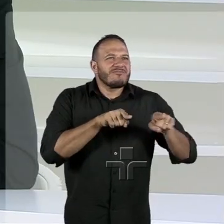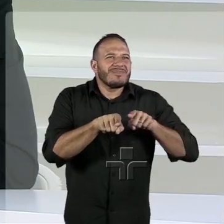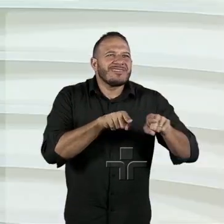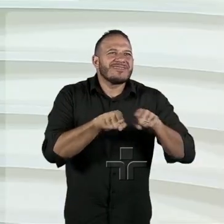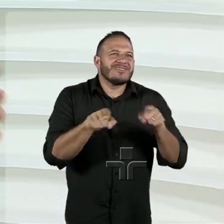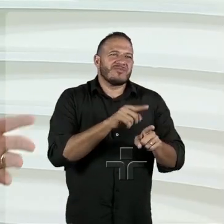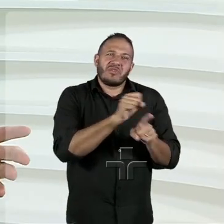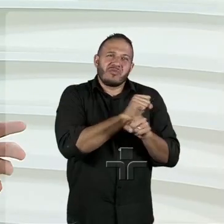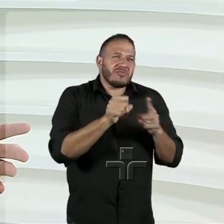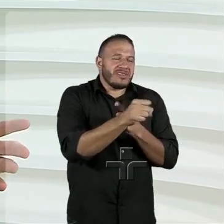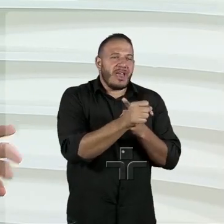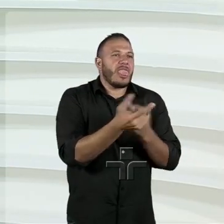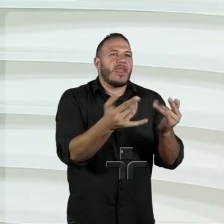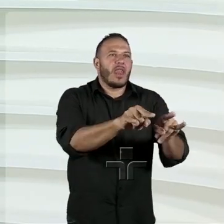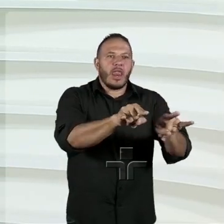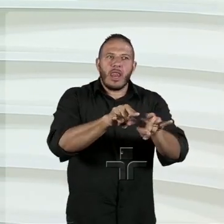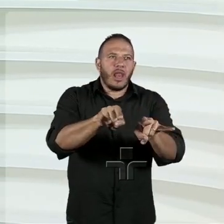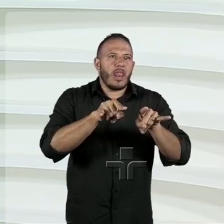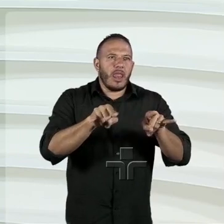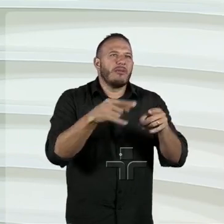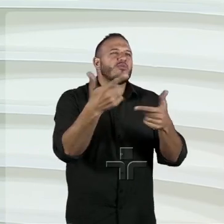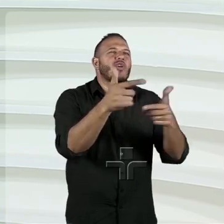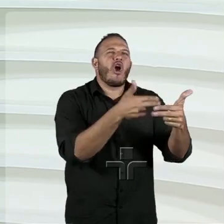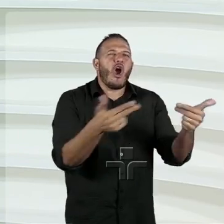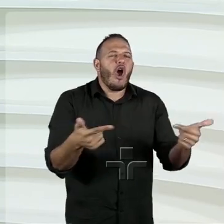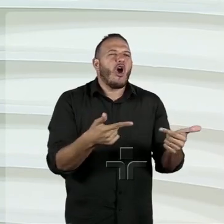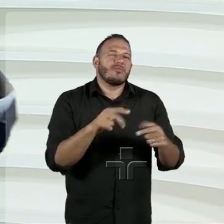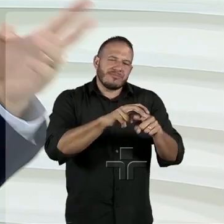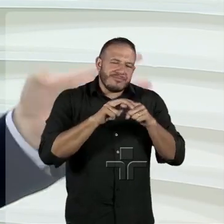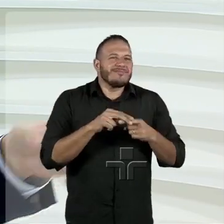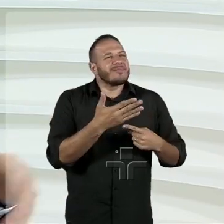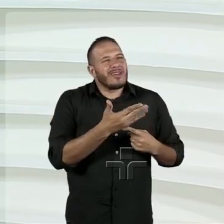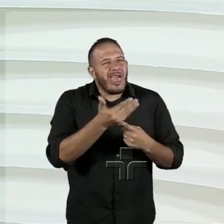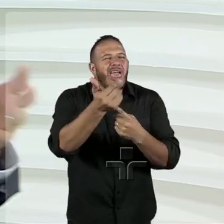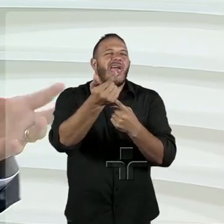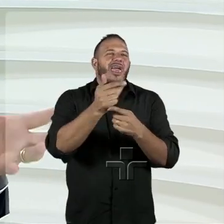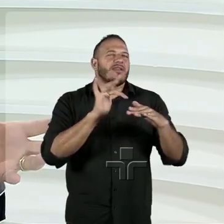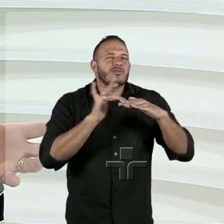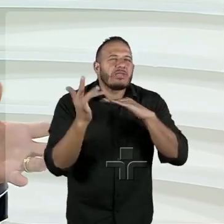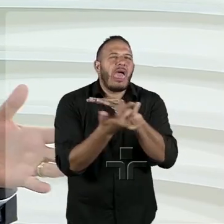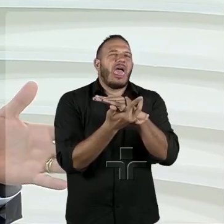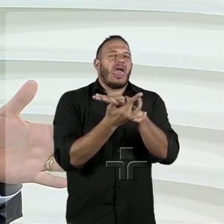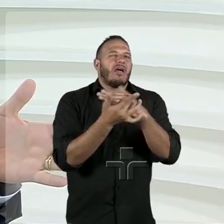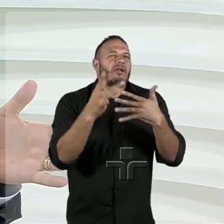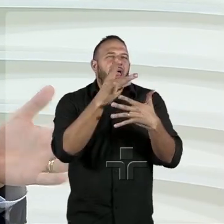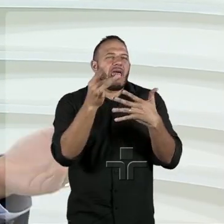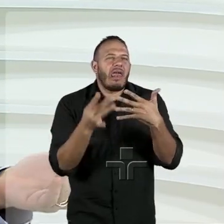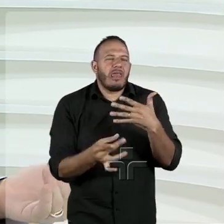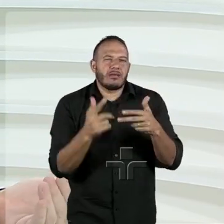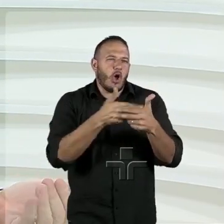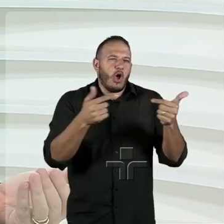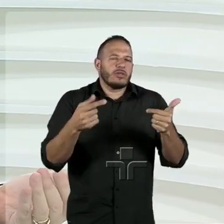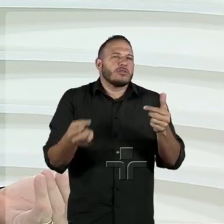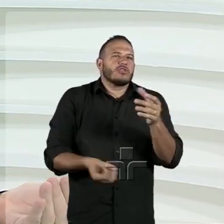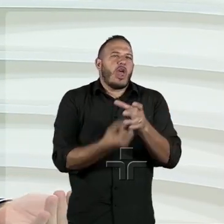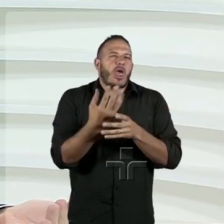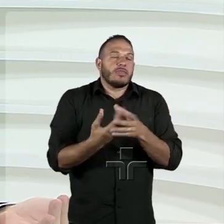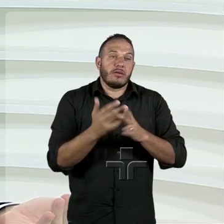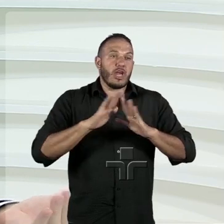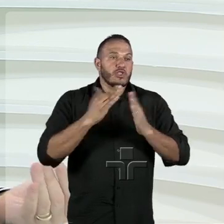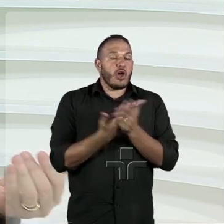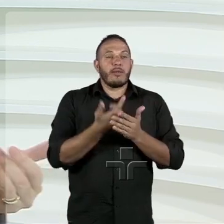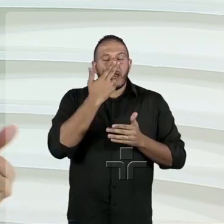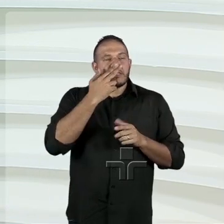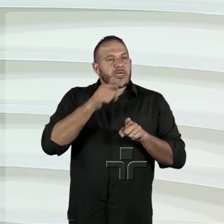sociedade que traz de tudo para o jovem, com acesso à tecnologia, à rede social, a tudo isso que vem surgindo, a escola tem